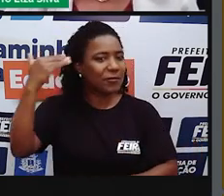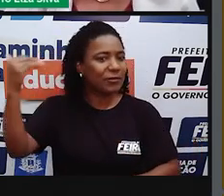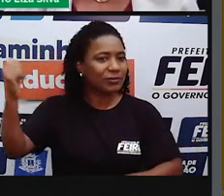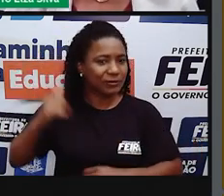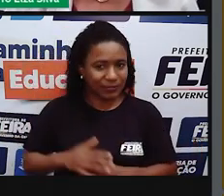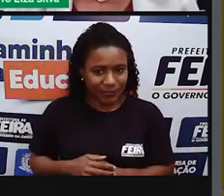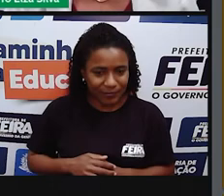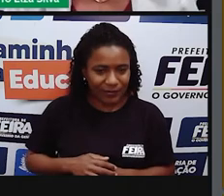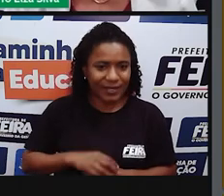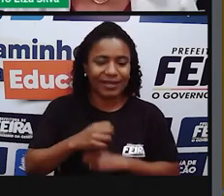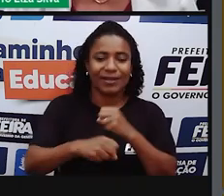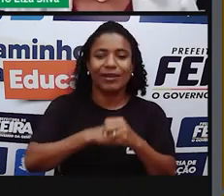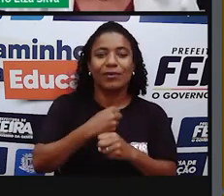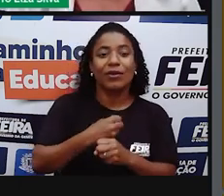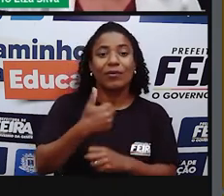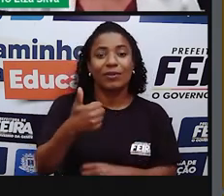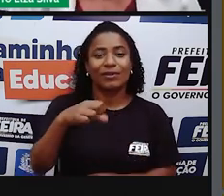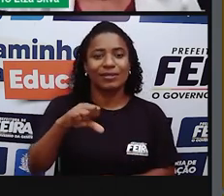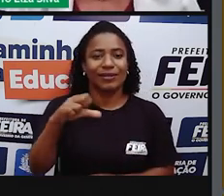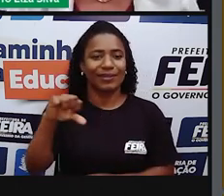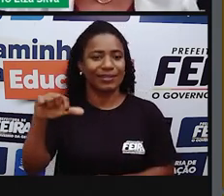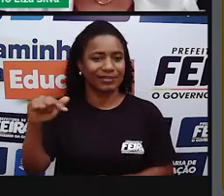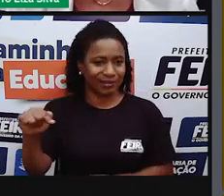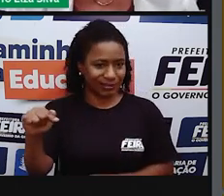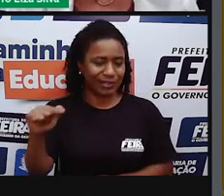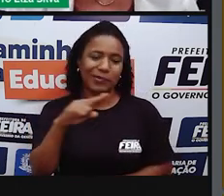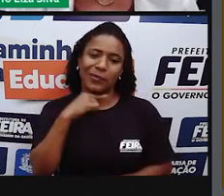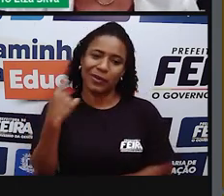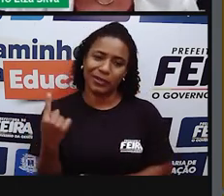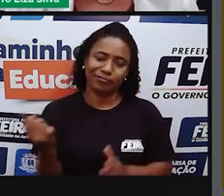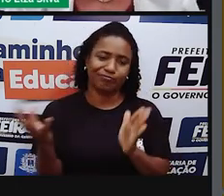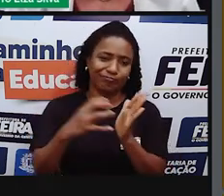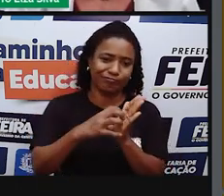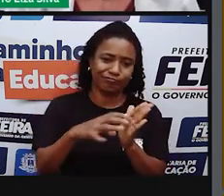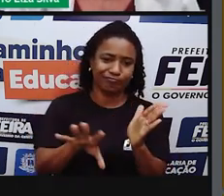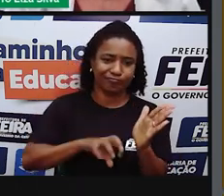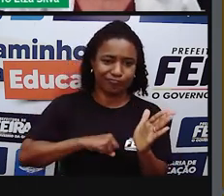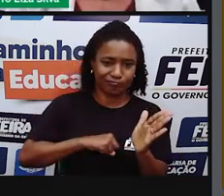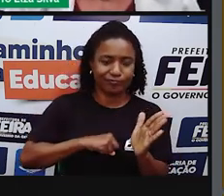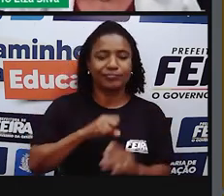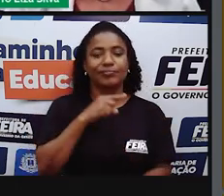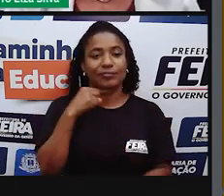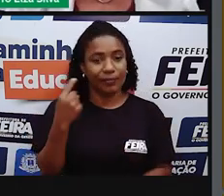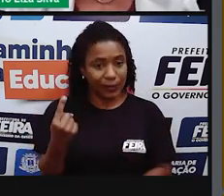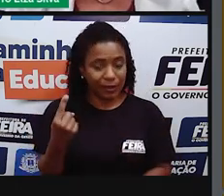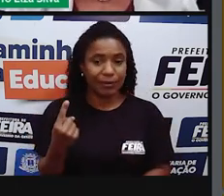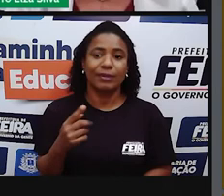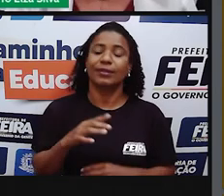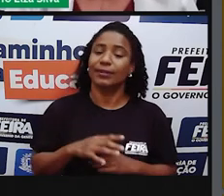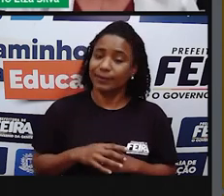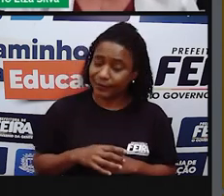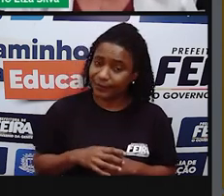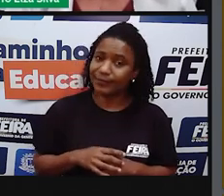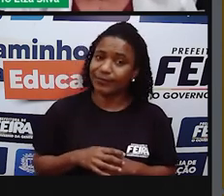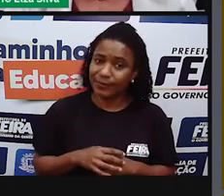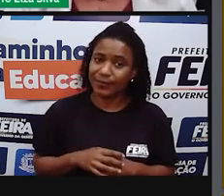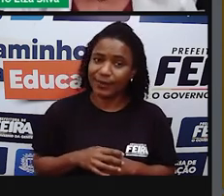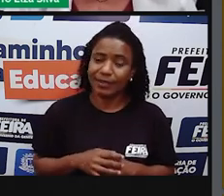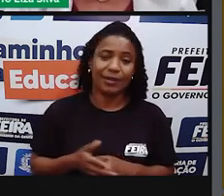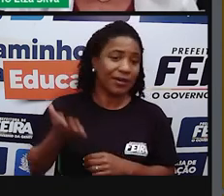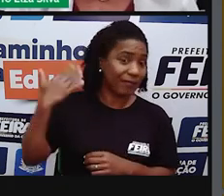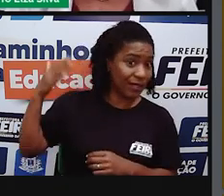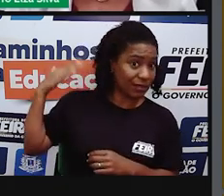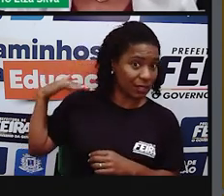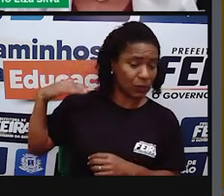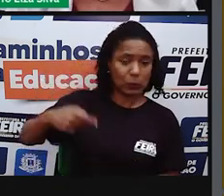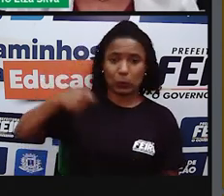em 1997 porque contraiu HIV. Viveu muitos confrontos durante o regime